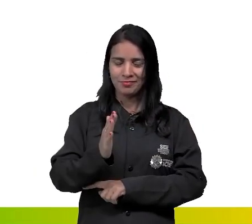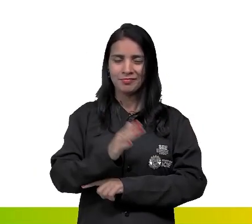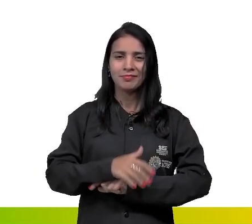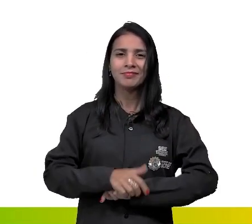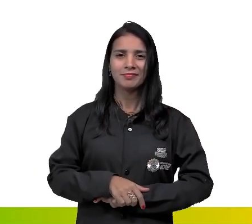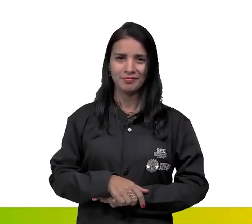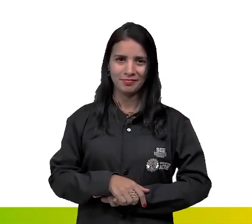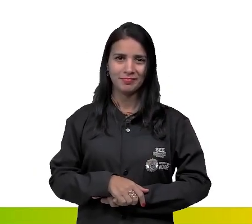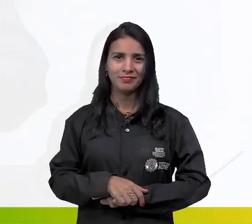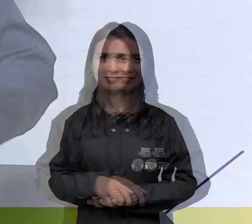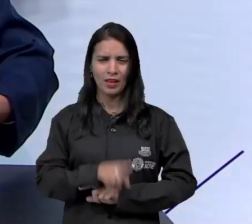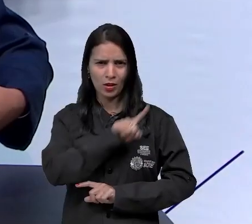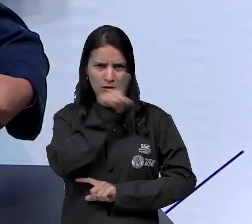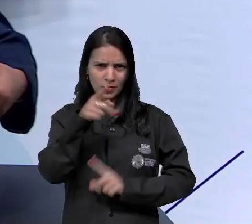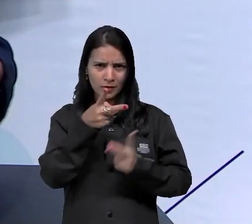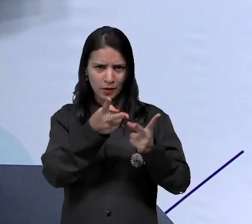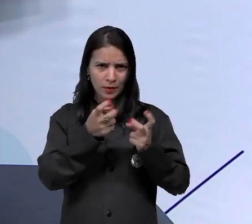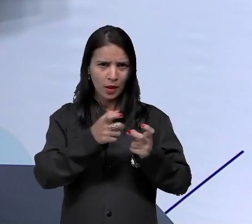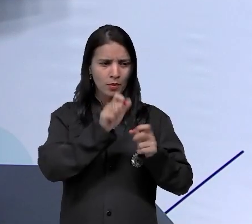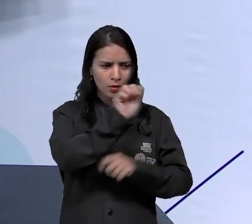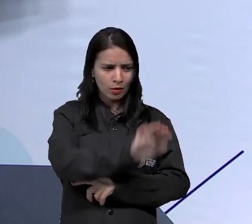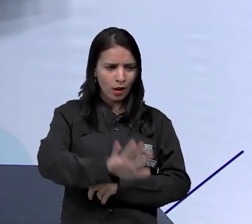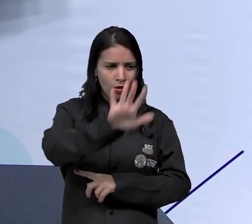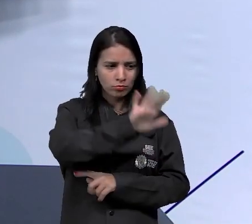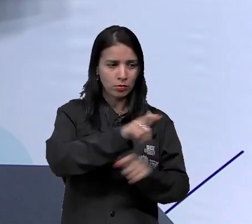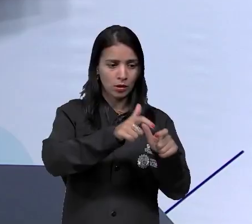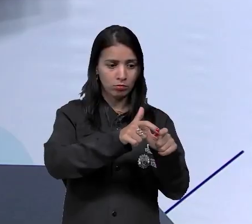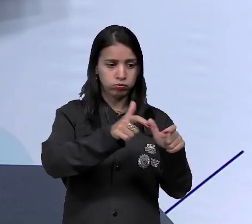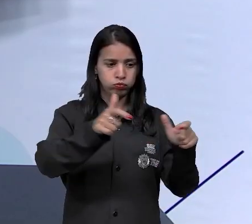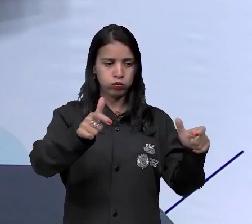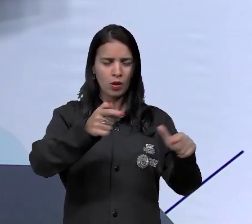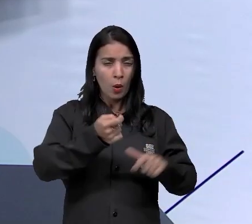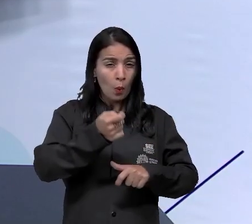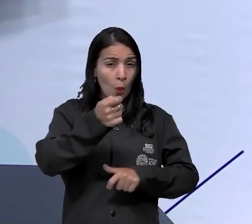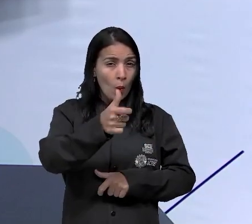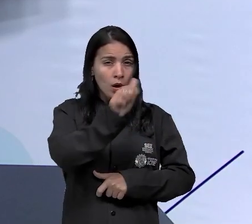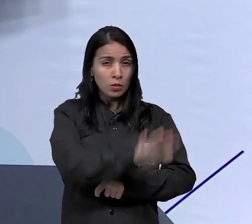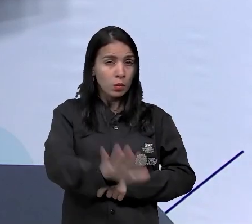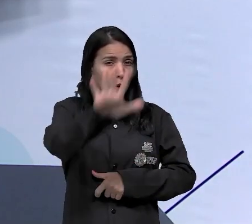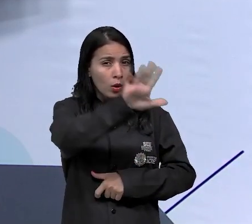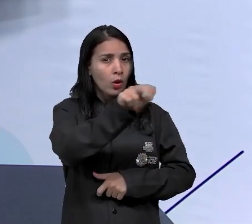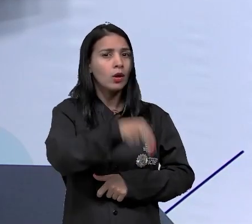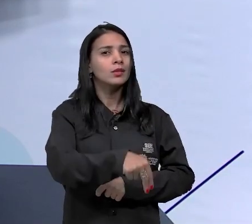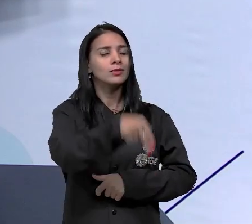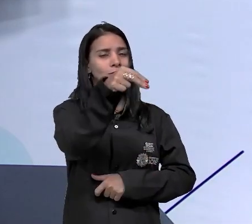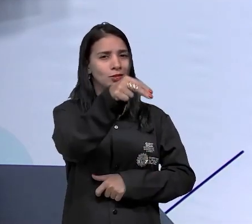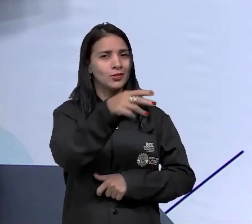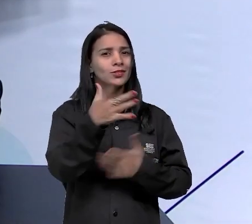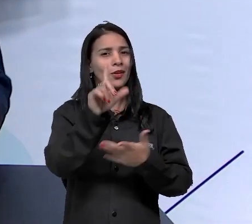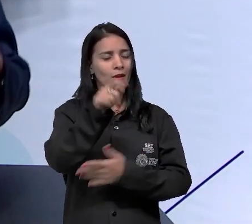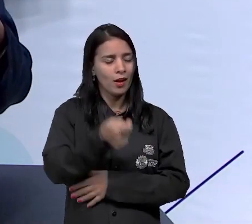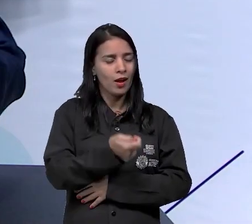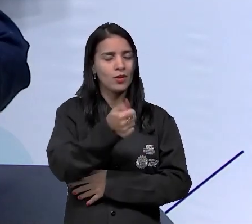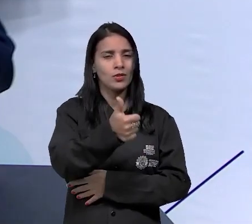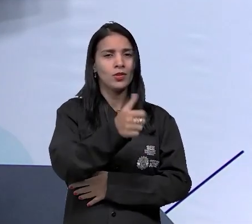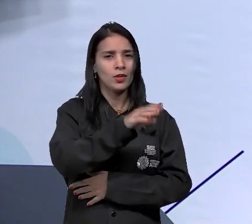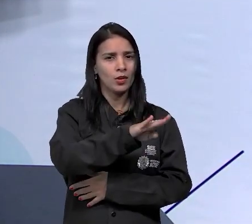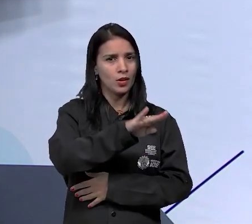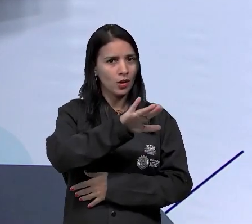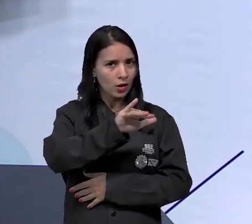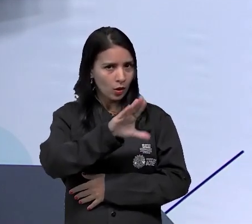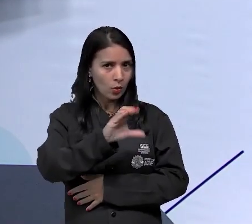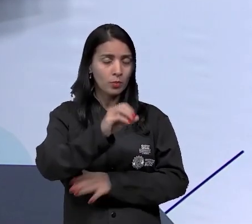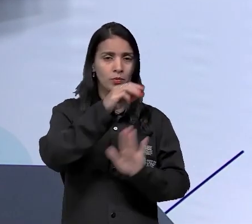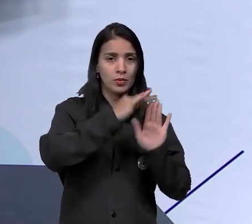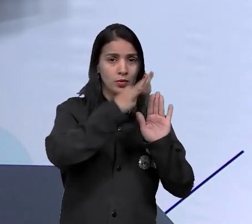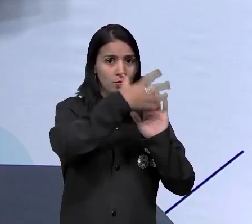mostrei a localização dele, ele compreende aí quase toda a região norte do Brasil. Então fica a dica, bioma amazônio é o maior